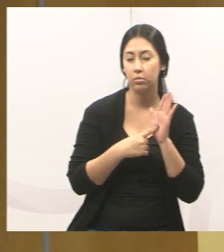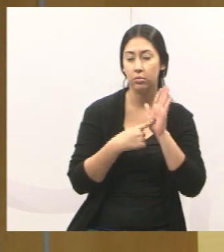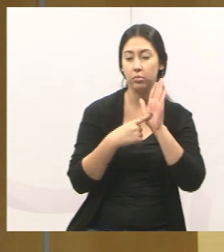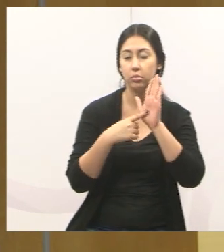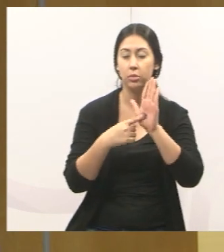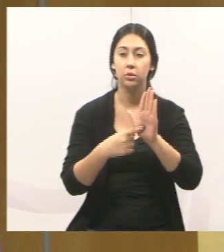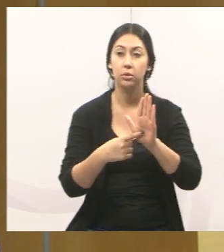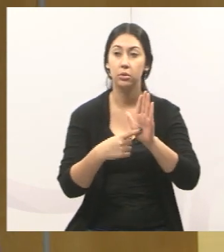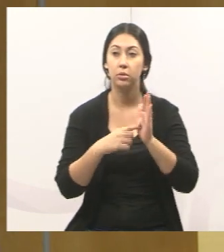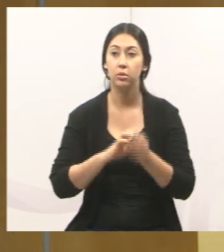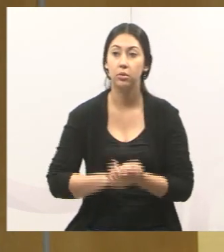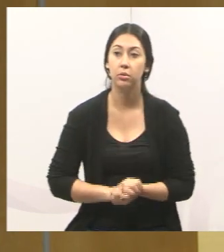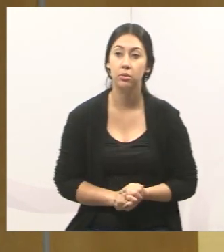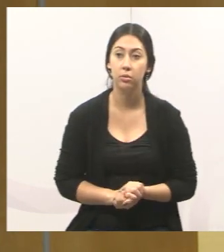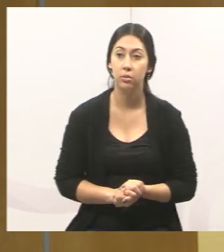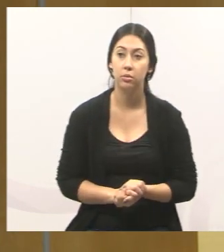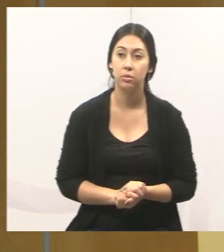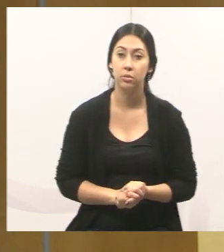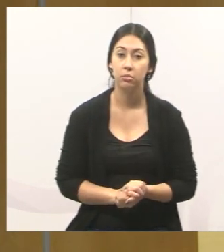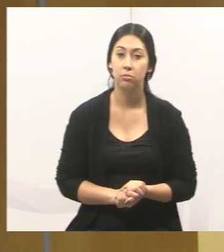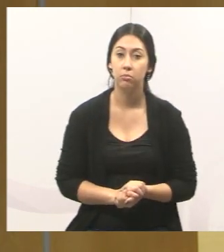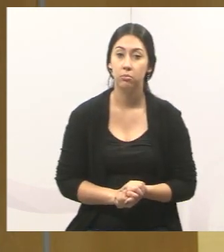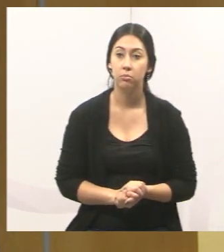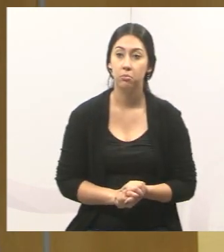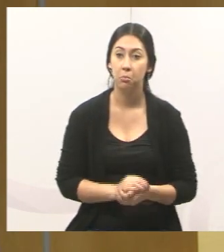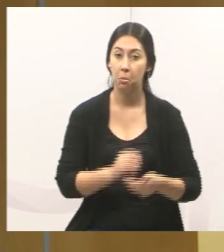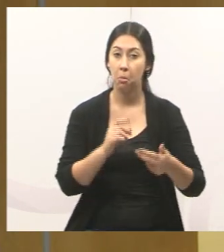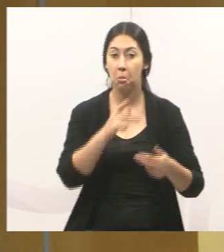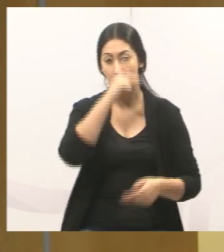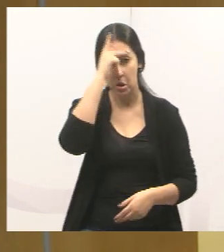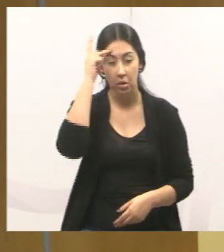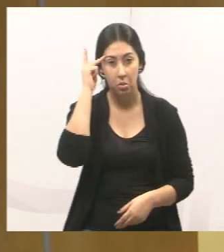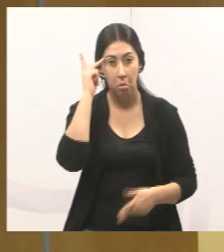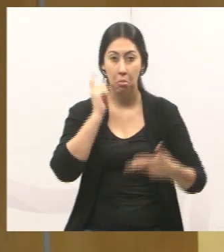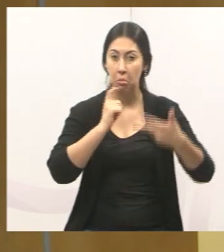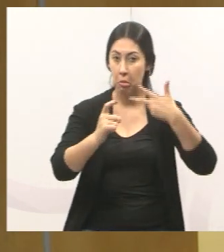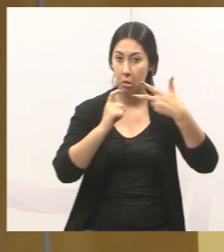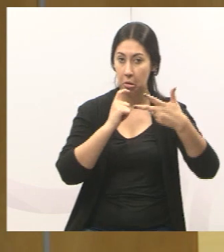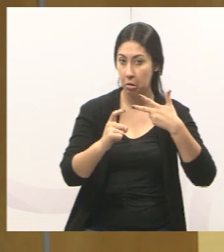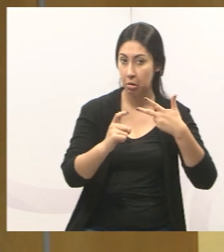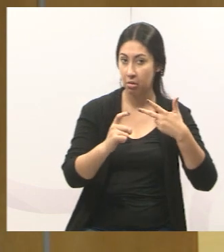que ser executivo não é uma tarefa